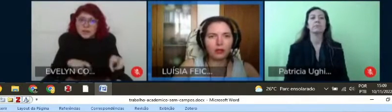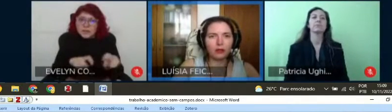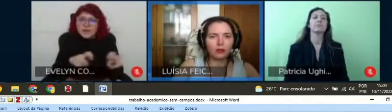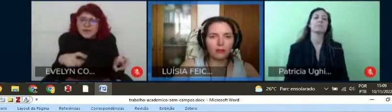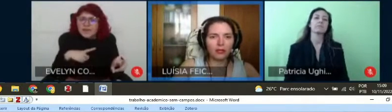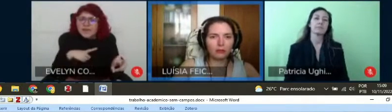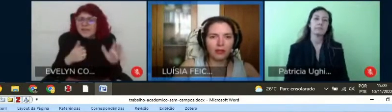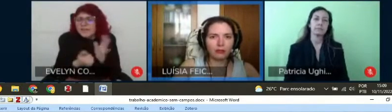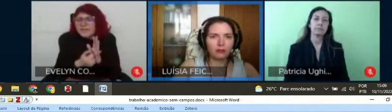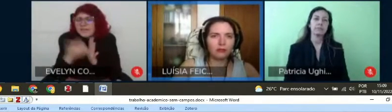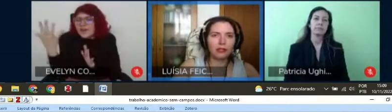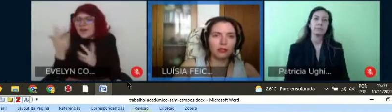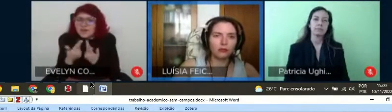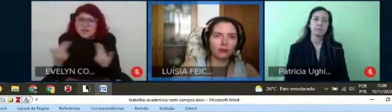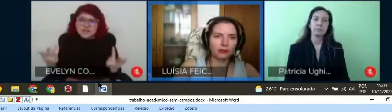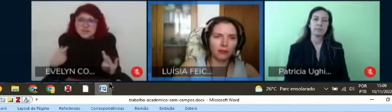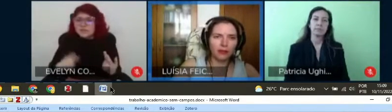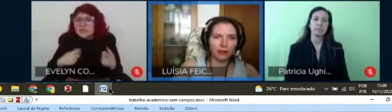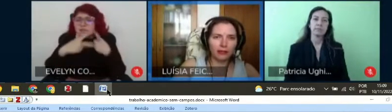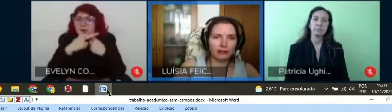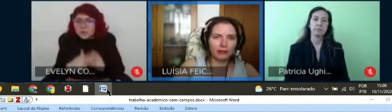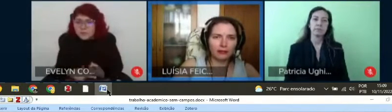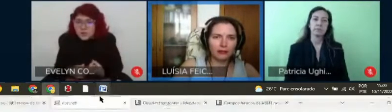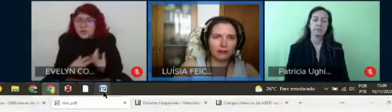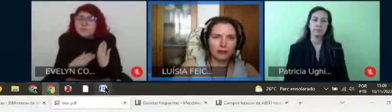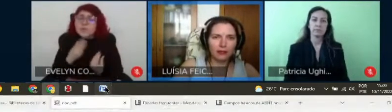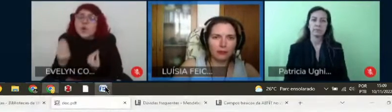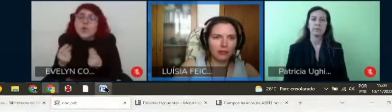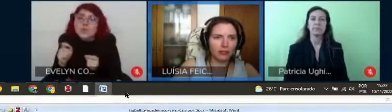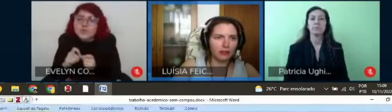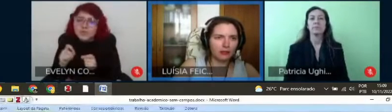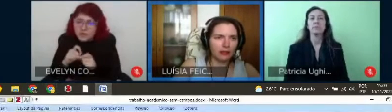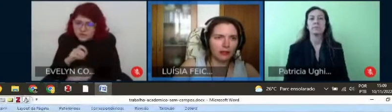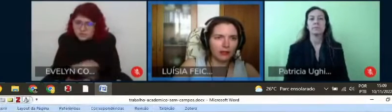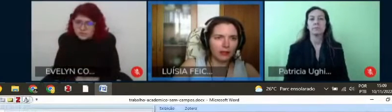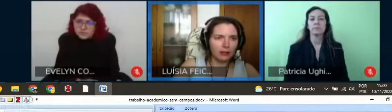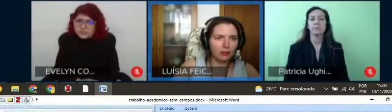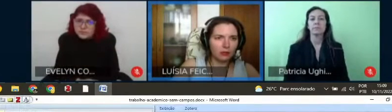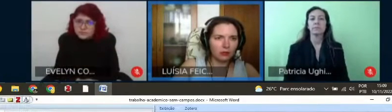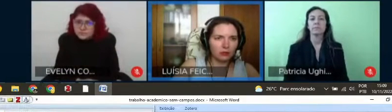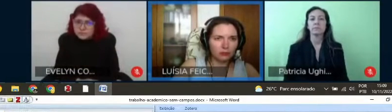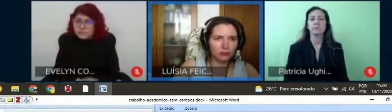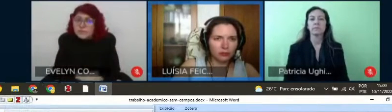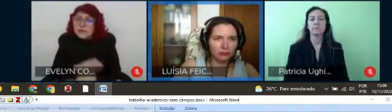corrigir. Como é que eu faço? Daí tu vai pegar e abrir